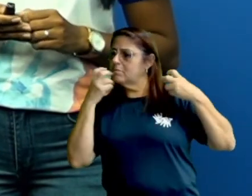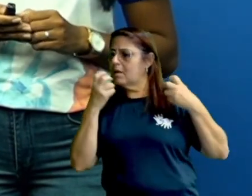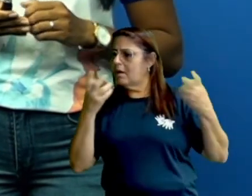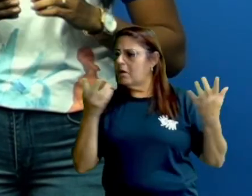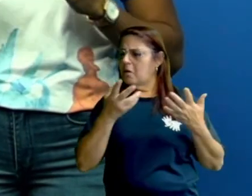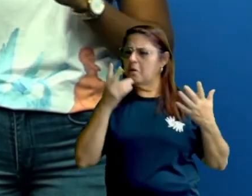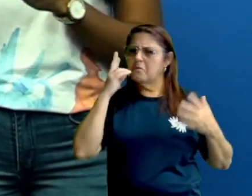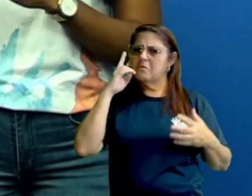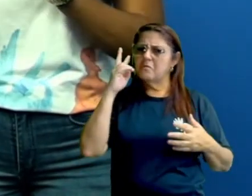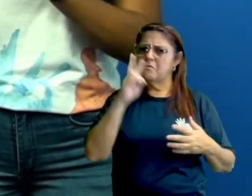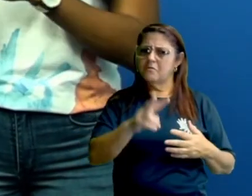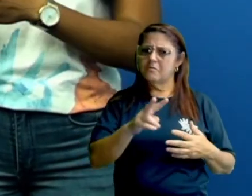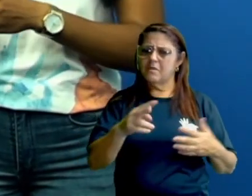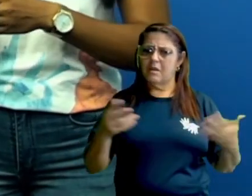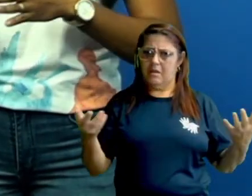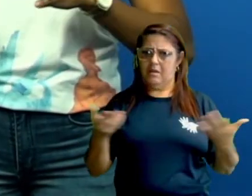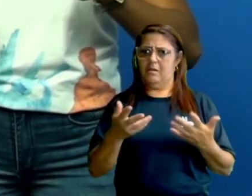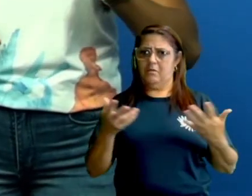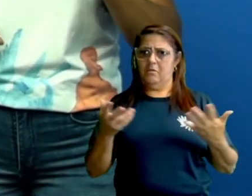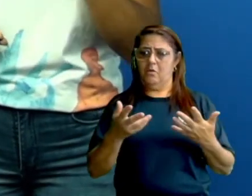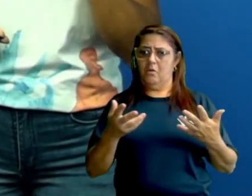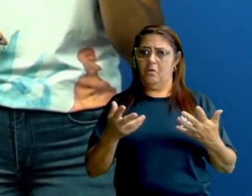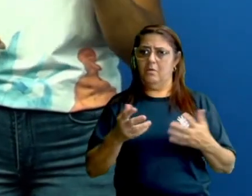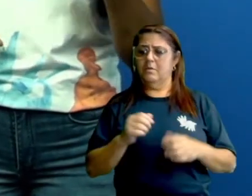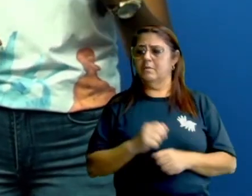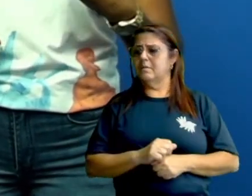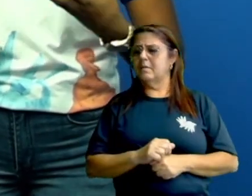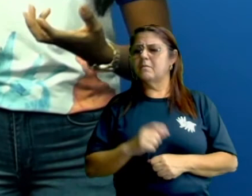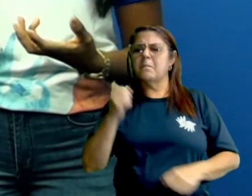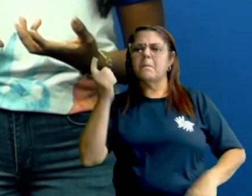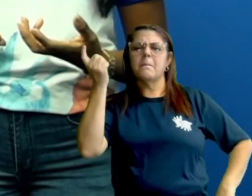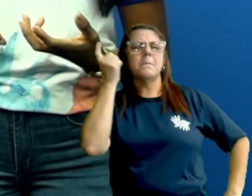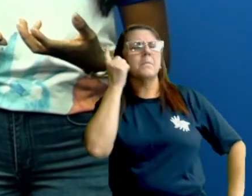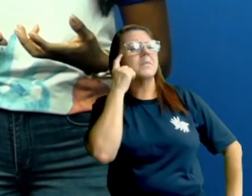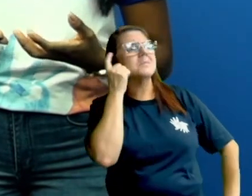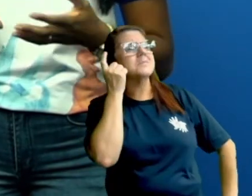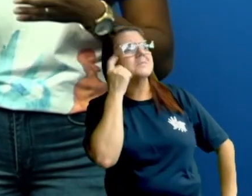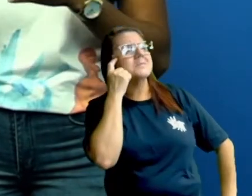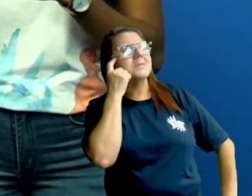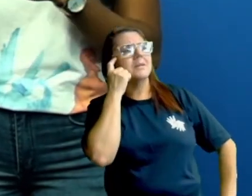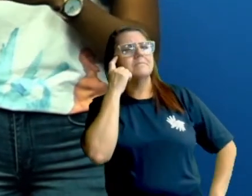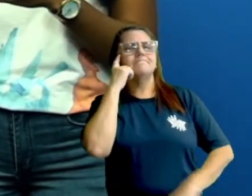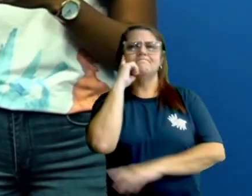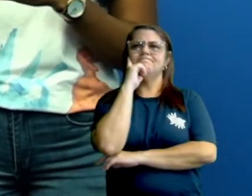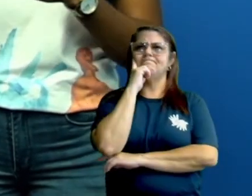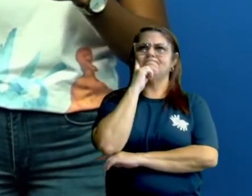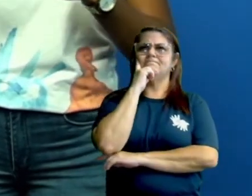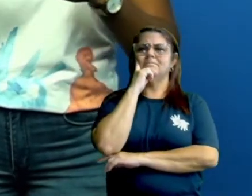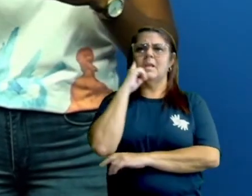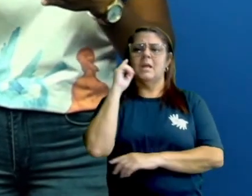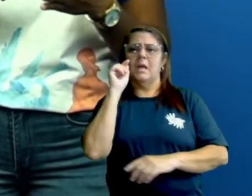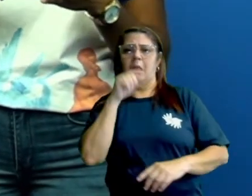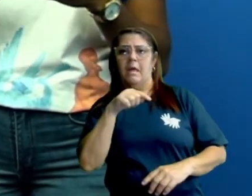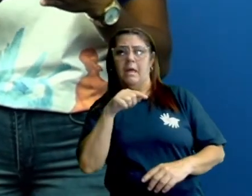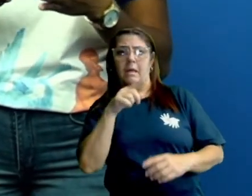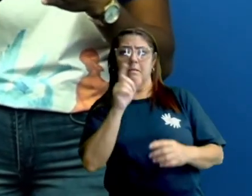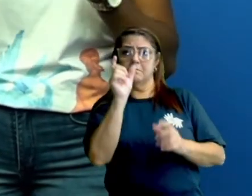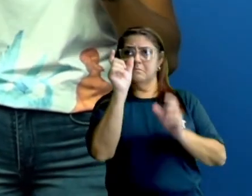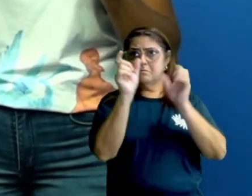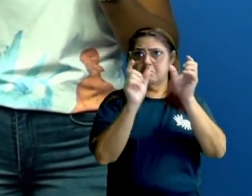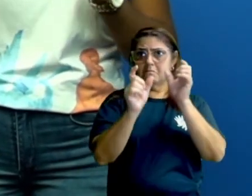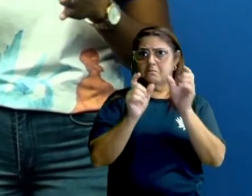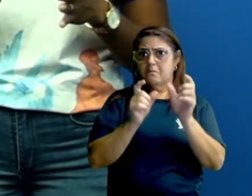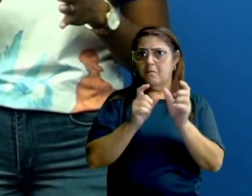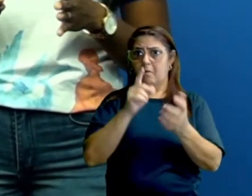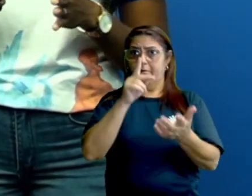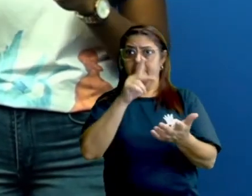vocês verão, a partir de agora, vocês vão ter que analisar se ali a linguagem seria apropriada ou não. A